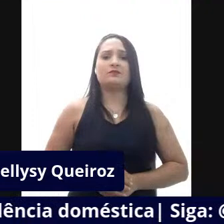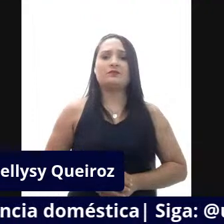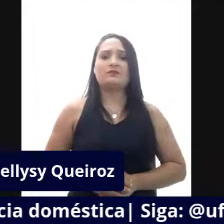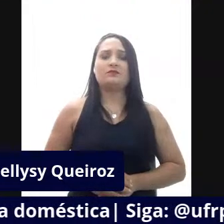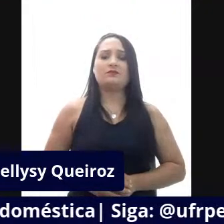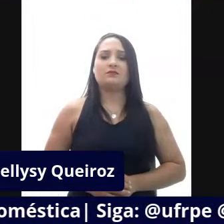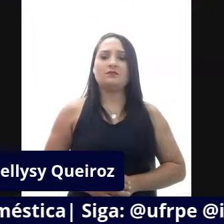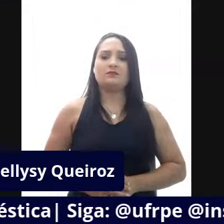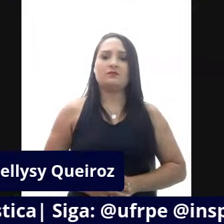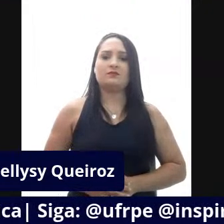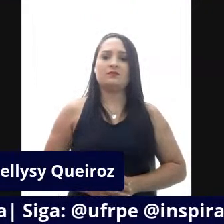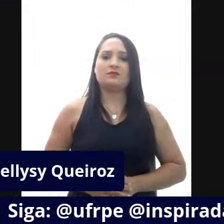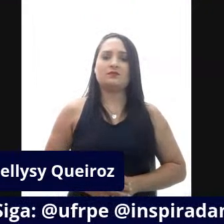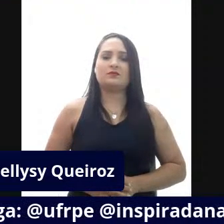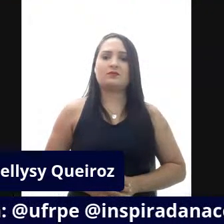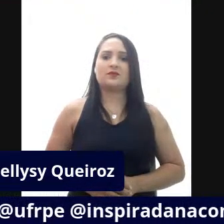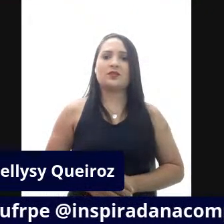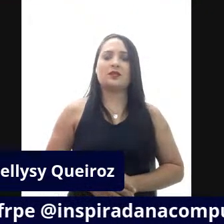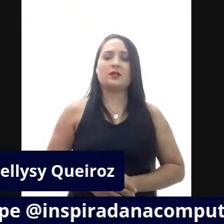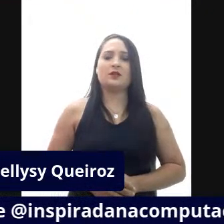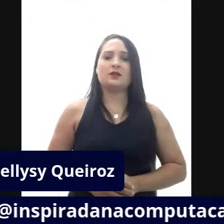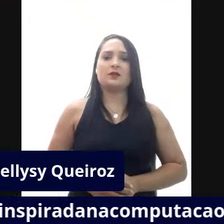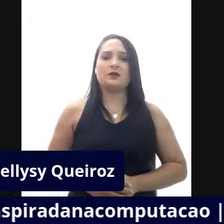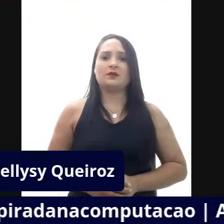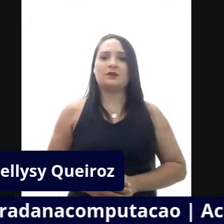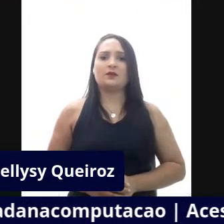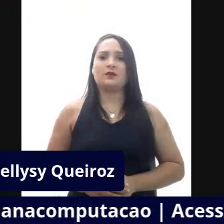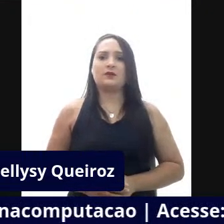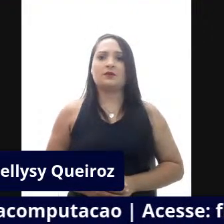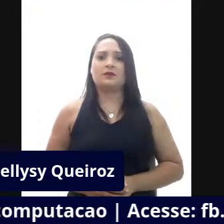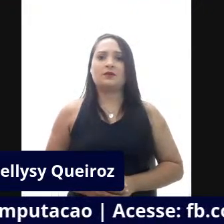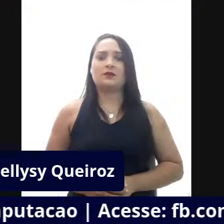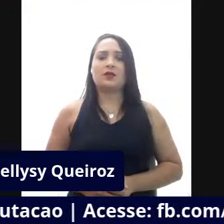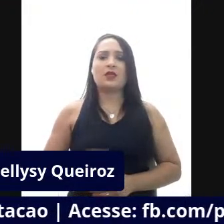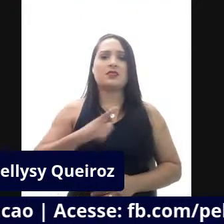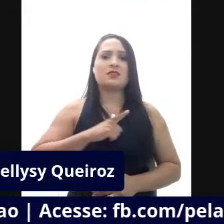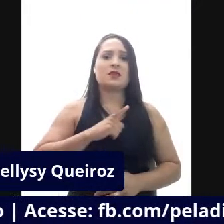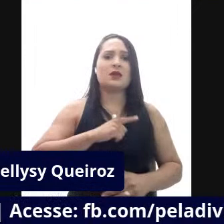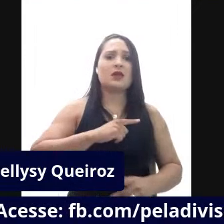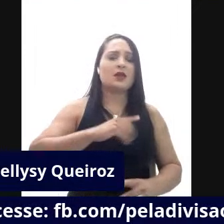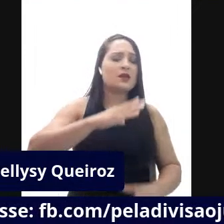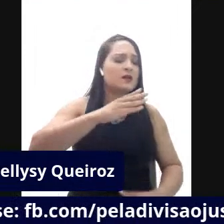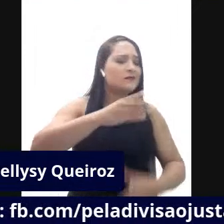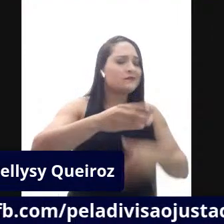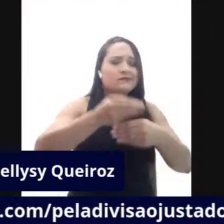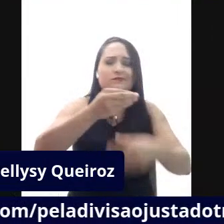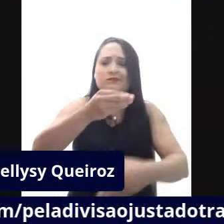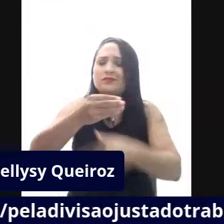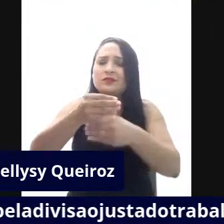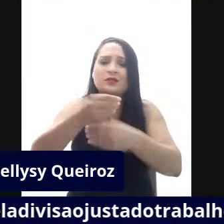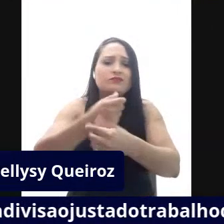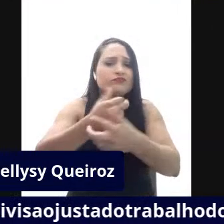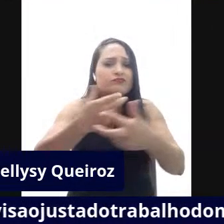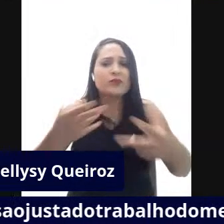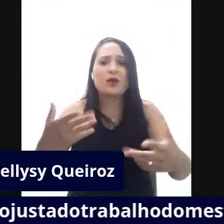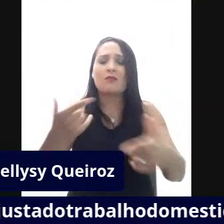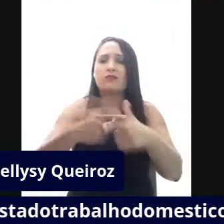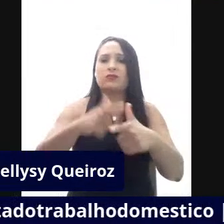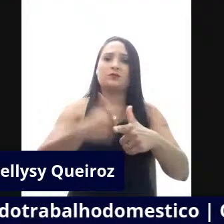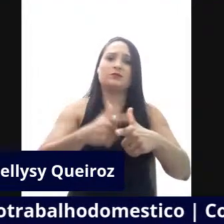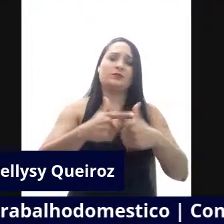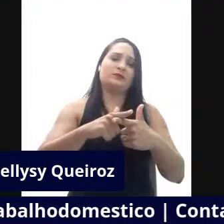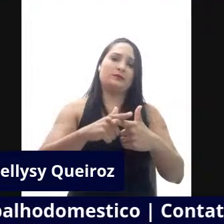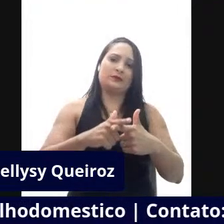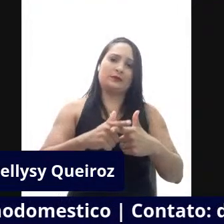né? E a somatória das opressões, quando essas mulheres, elas